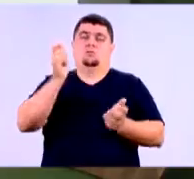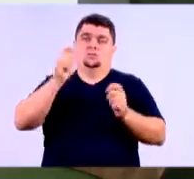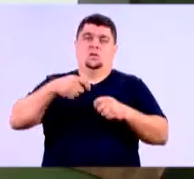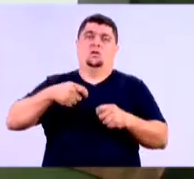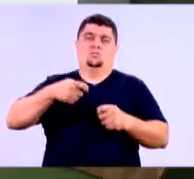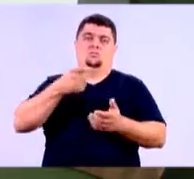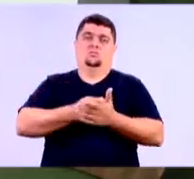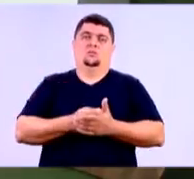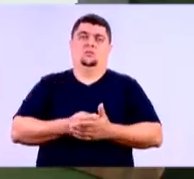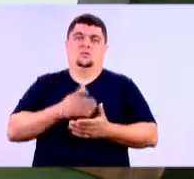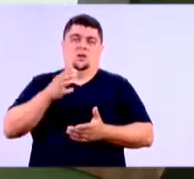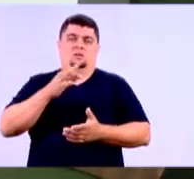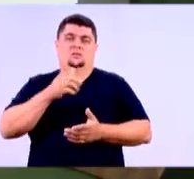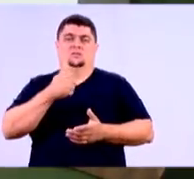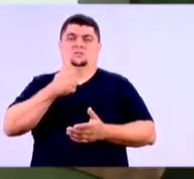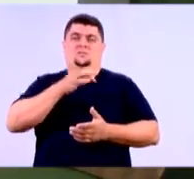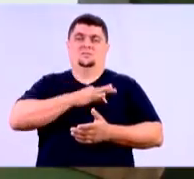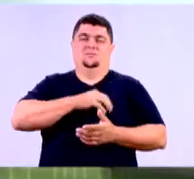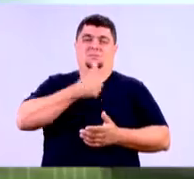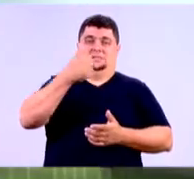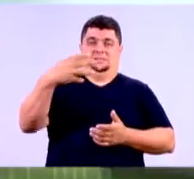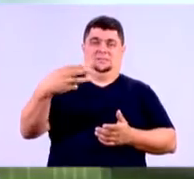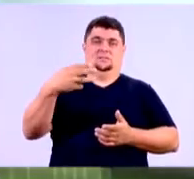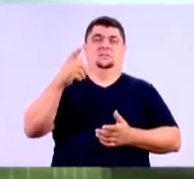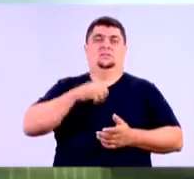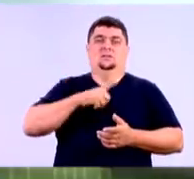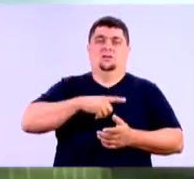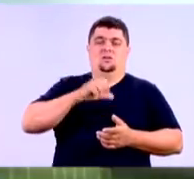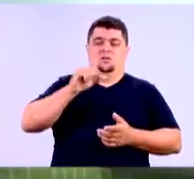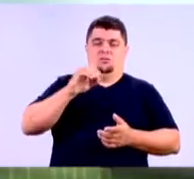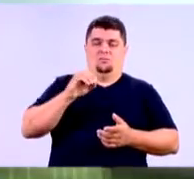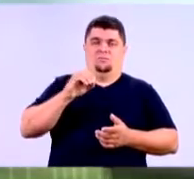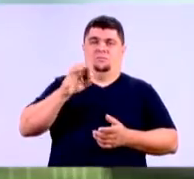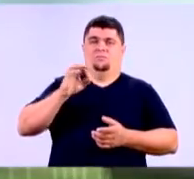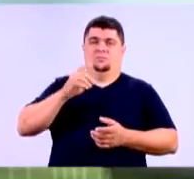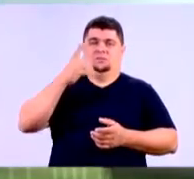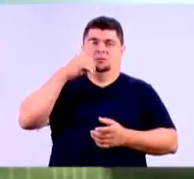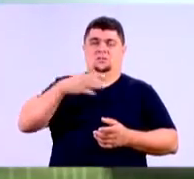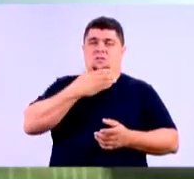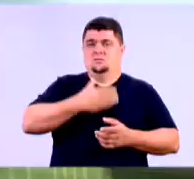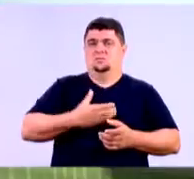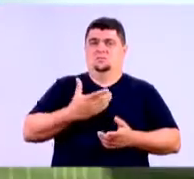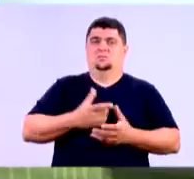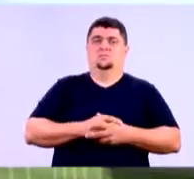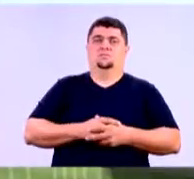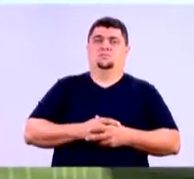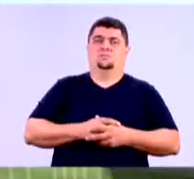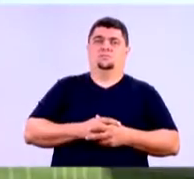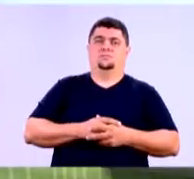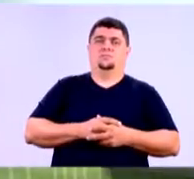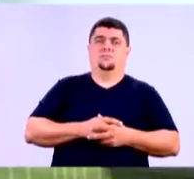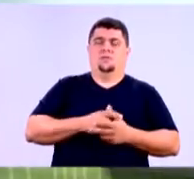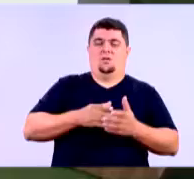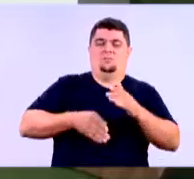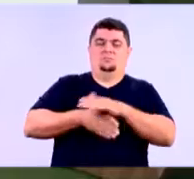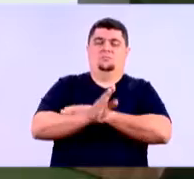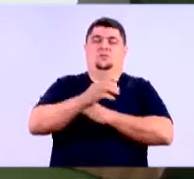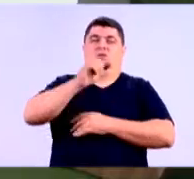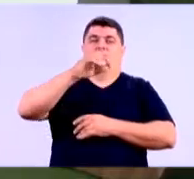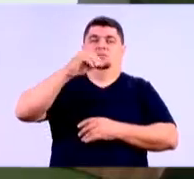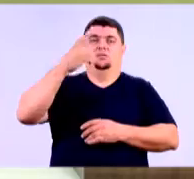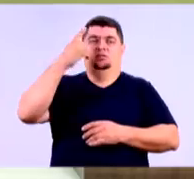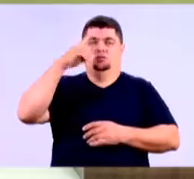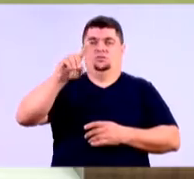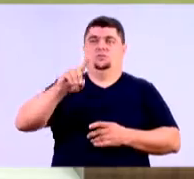ela vai ter acabado de receber o 13º, eu coloco, 90 dias antes do pagamento, antes de dezembro, eu coloco entrada para daqui 90 dias. Exatamente,